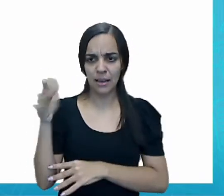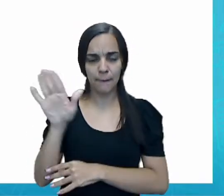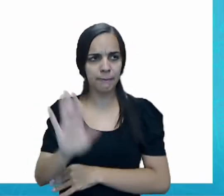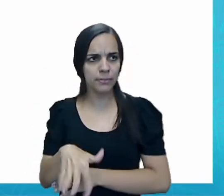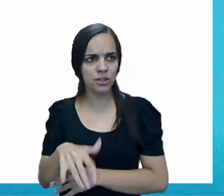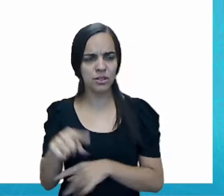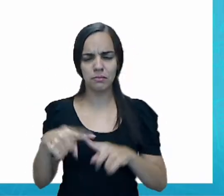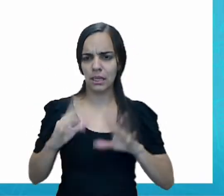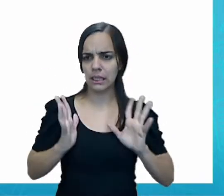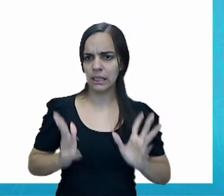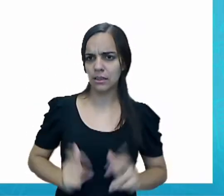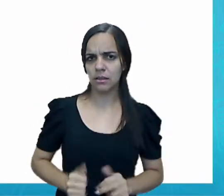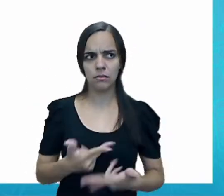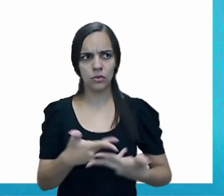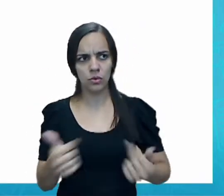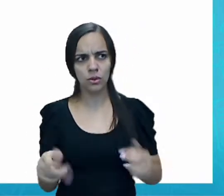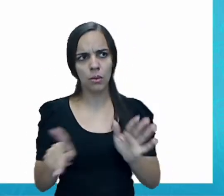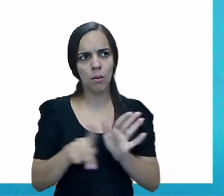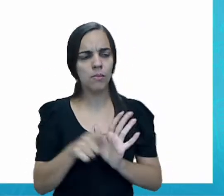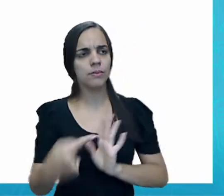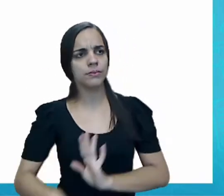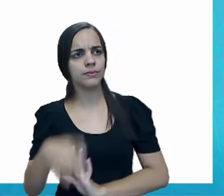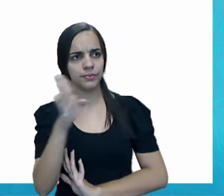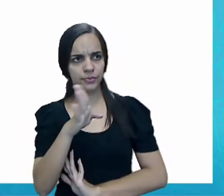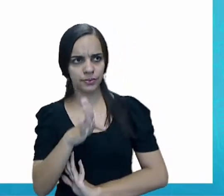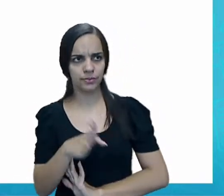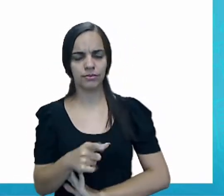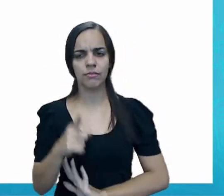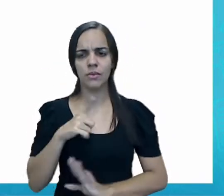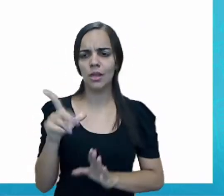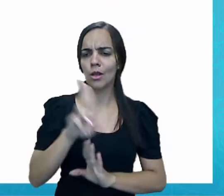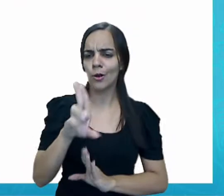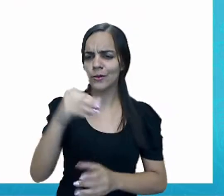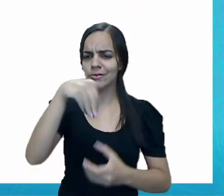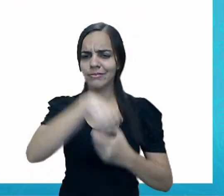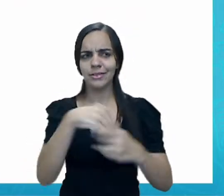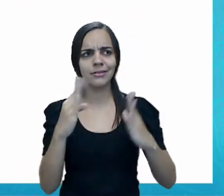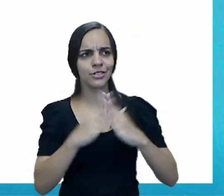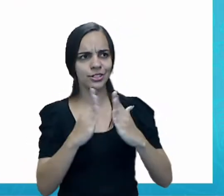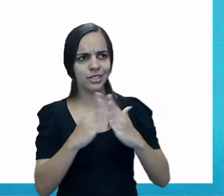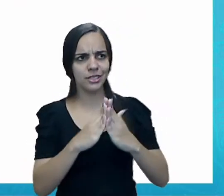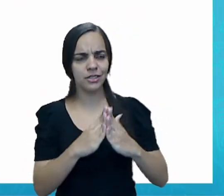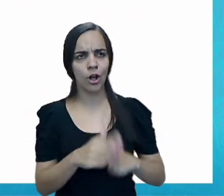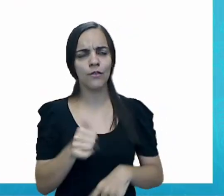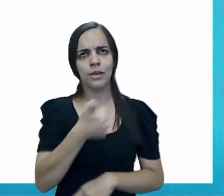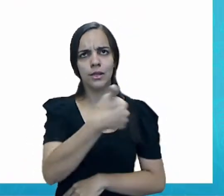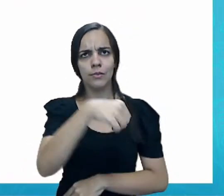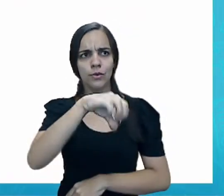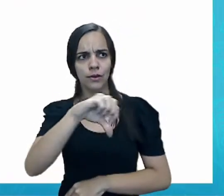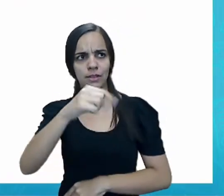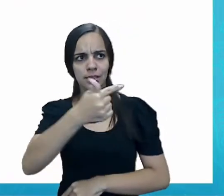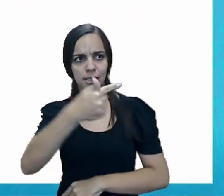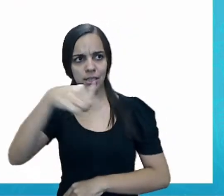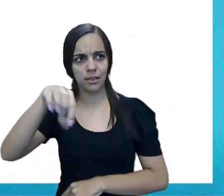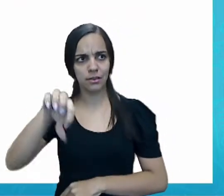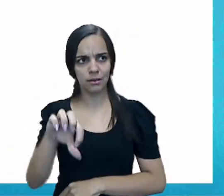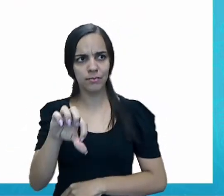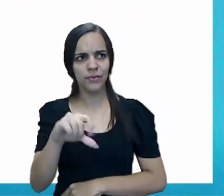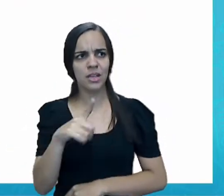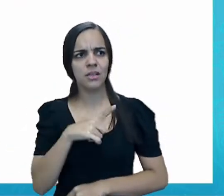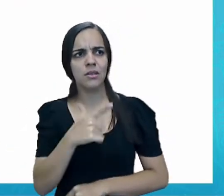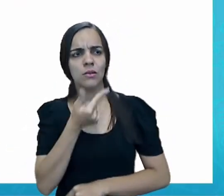isso permitiu o uso em indústrias e residências. Em 1979, Thomas